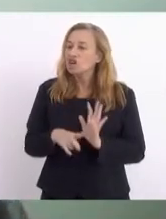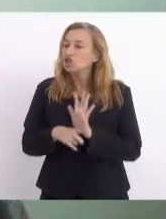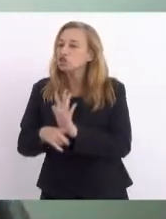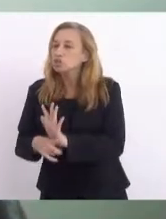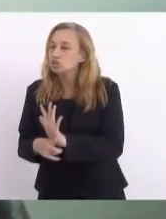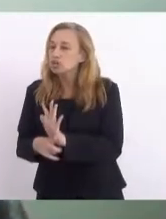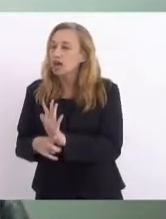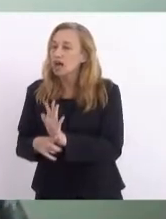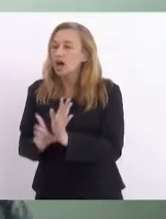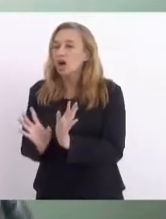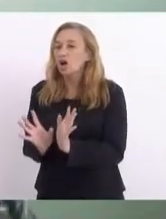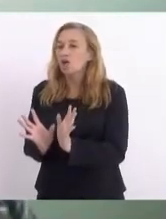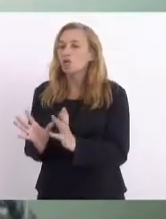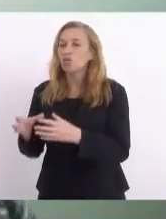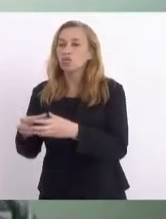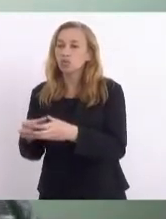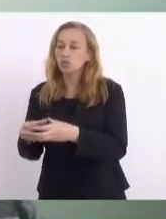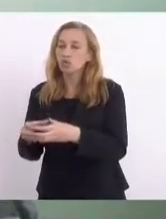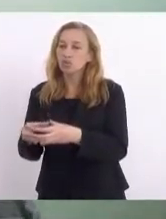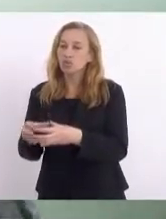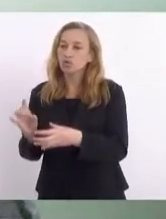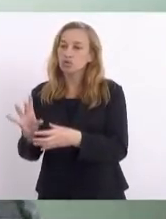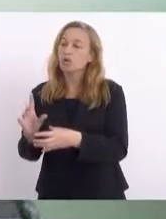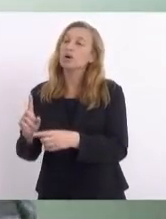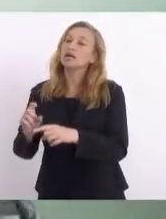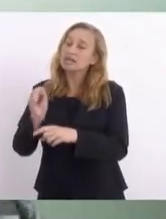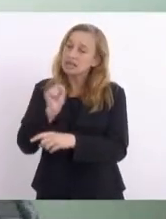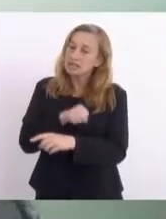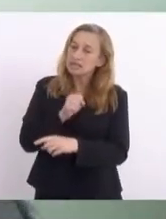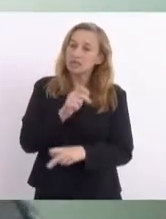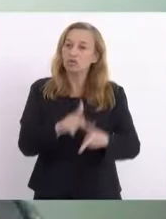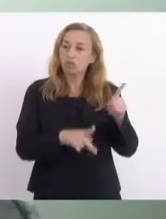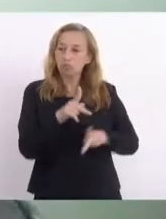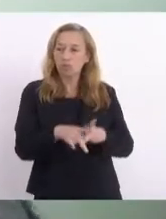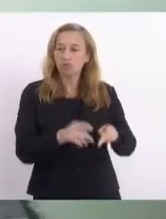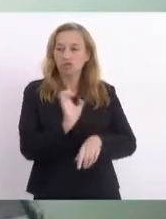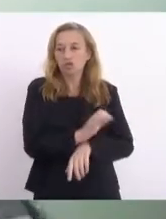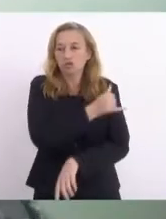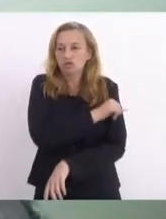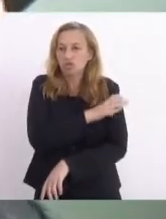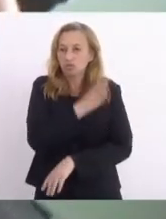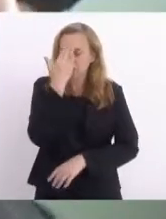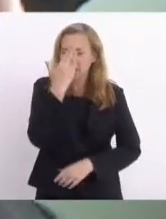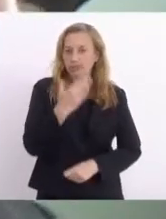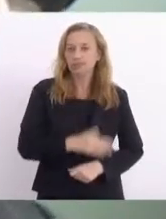a outra pessoa que não seja a população do Estado do Rio de Janeiro. Muito obrigada.